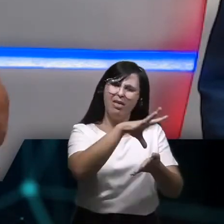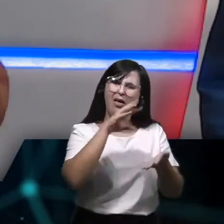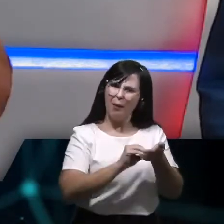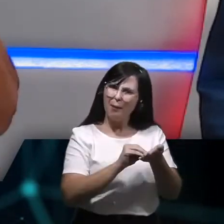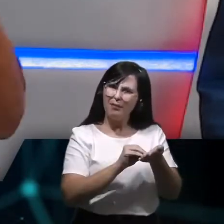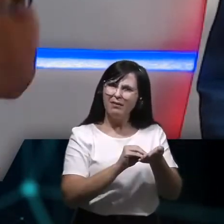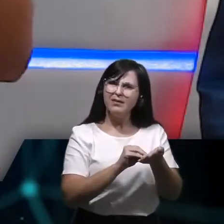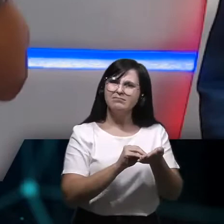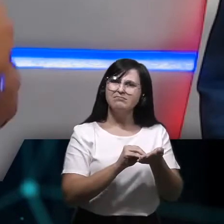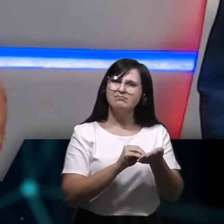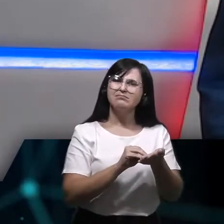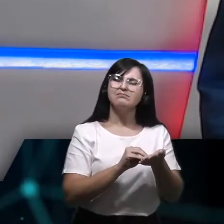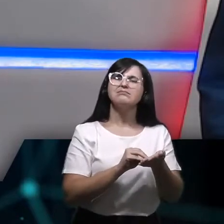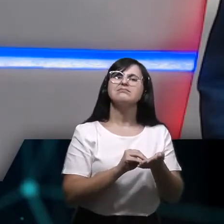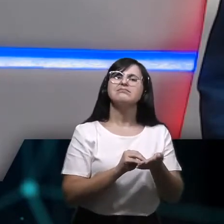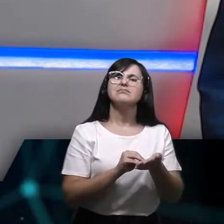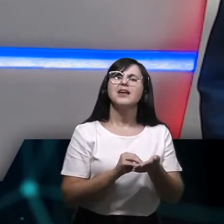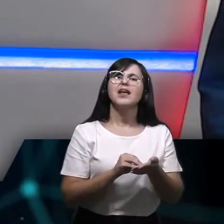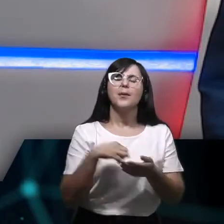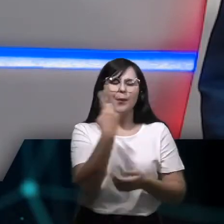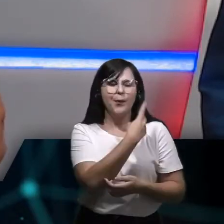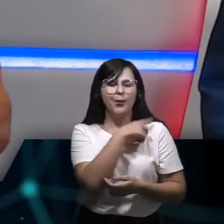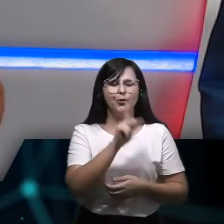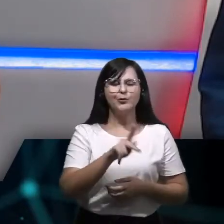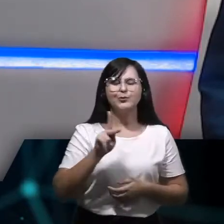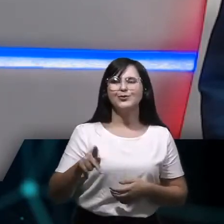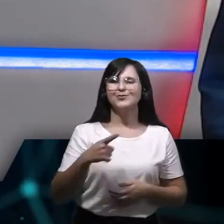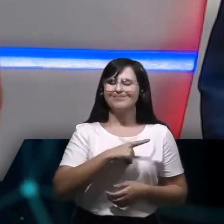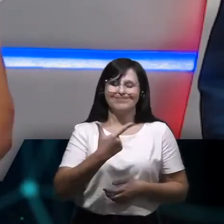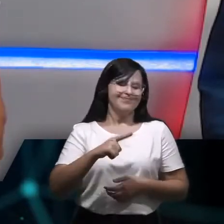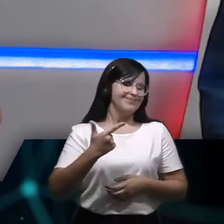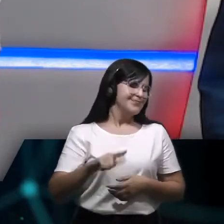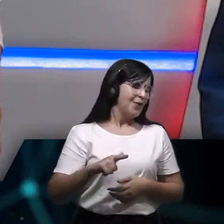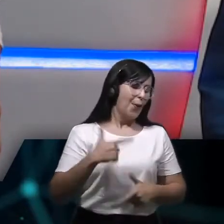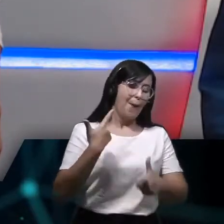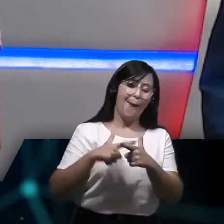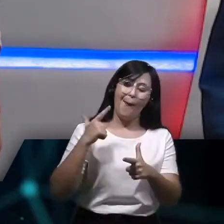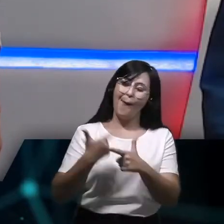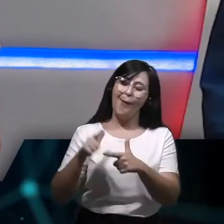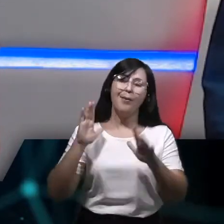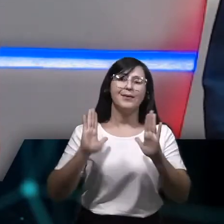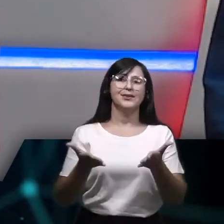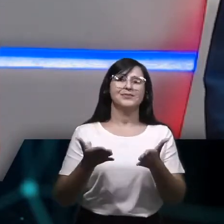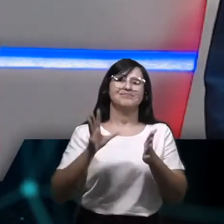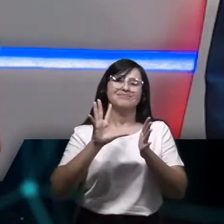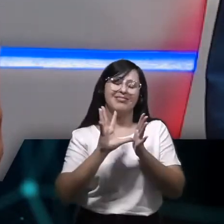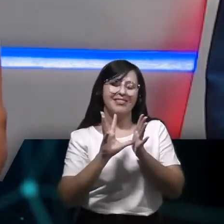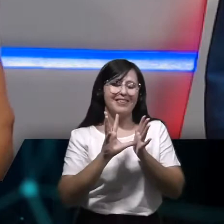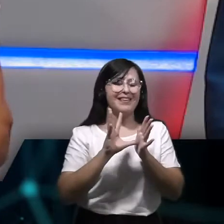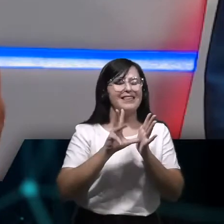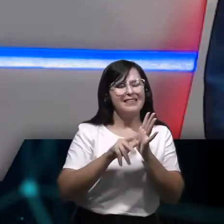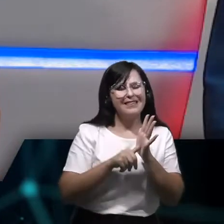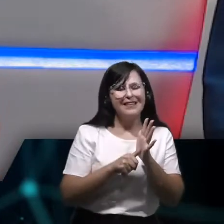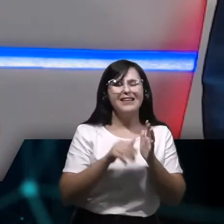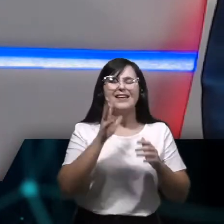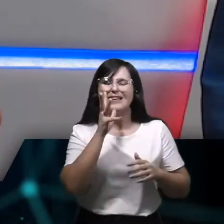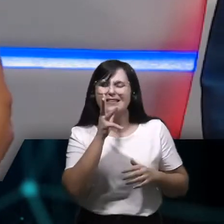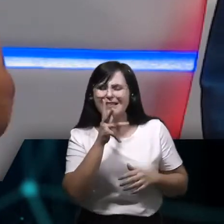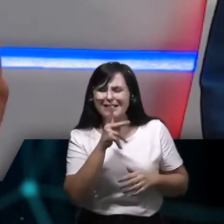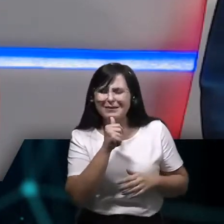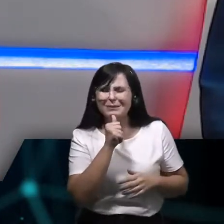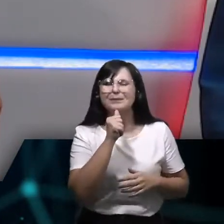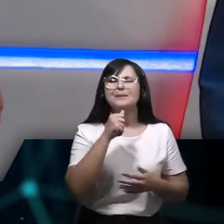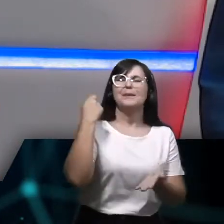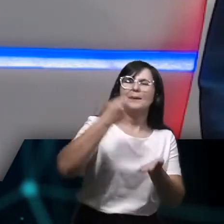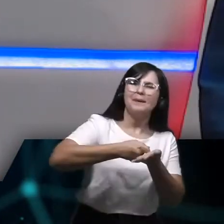que os nossos professores não estivessem passando pelo que passa hoje, com atrasos nos salários, com